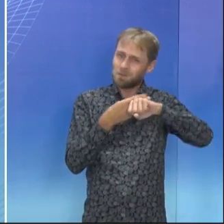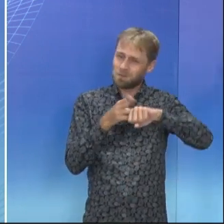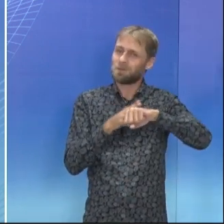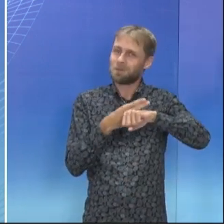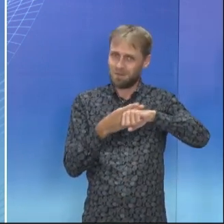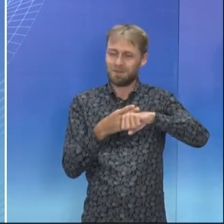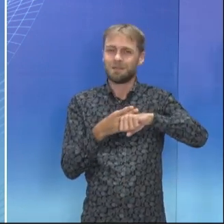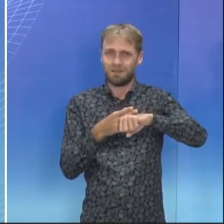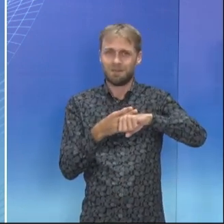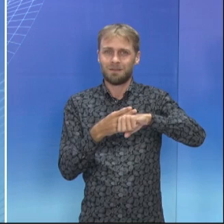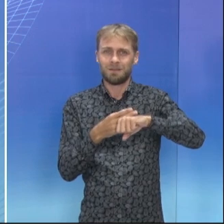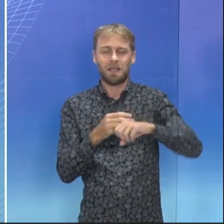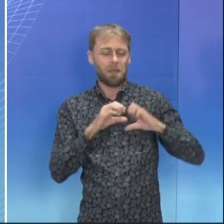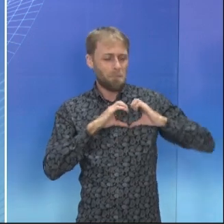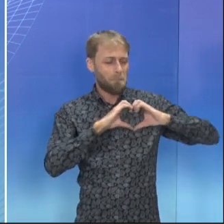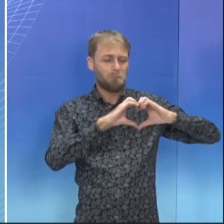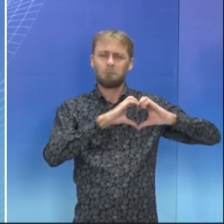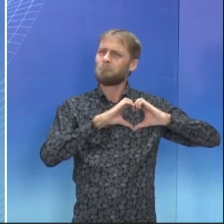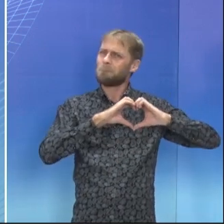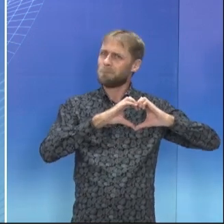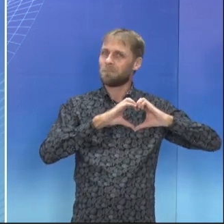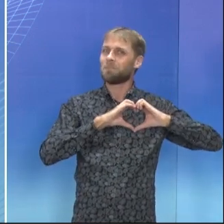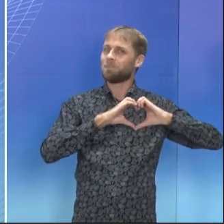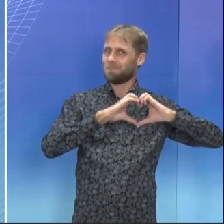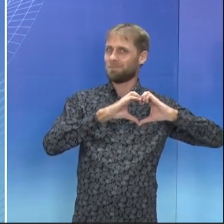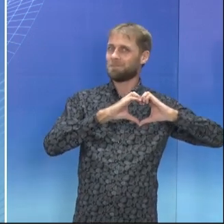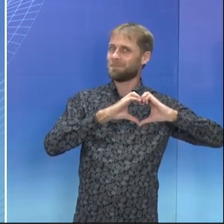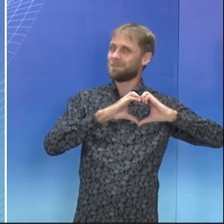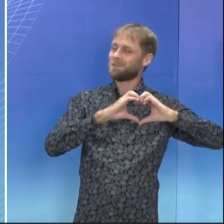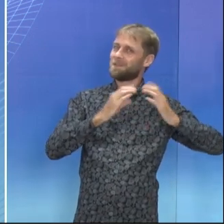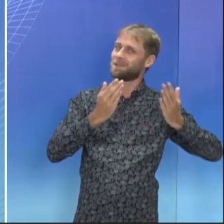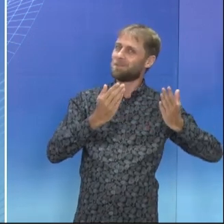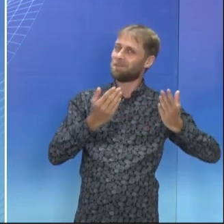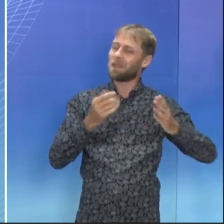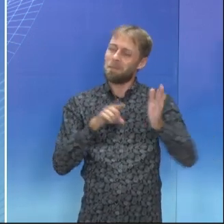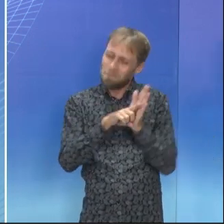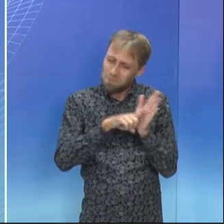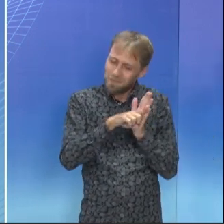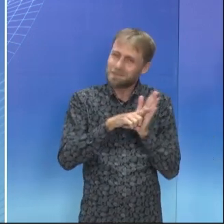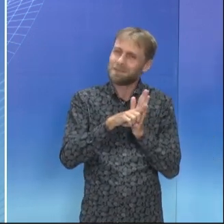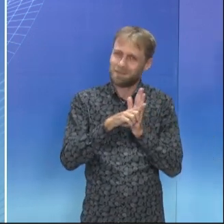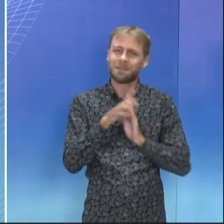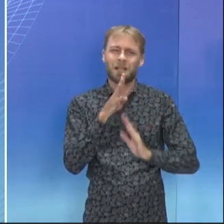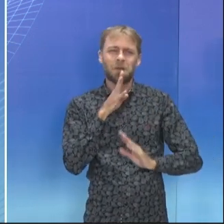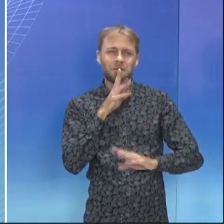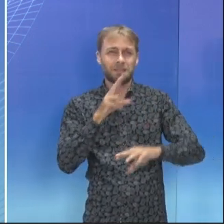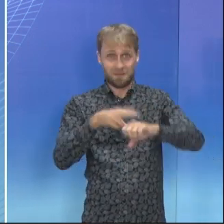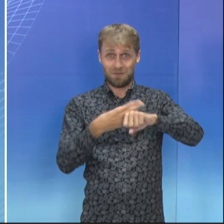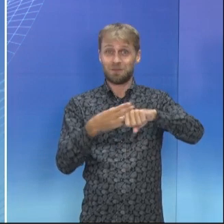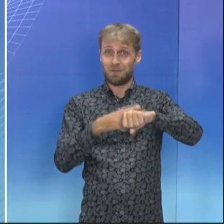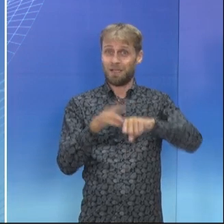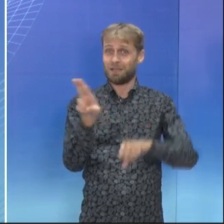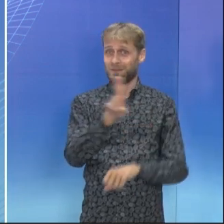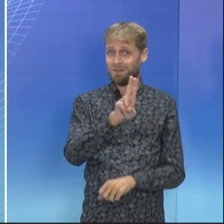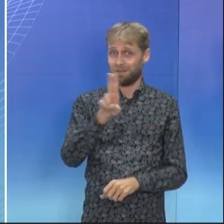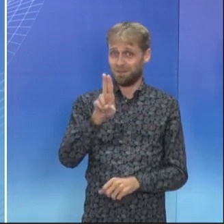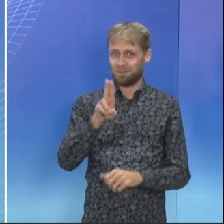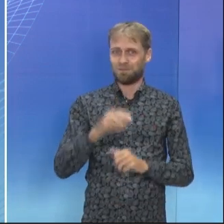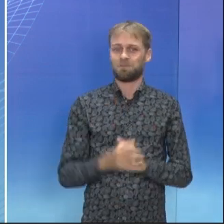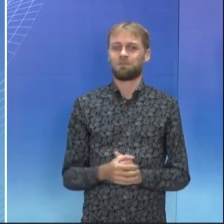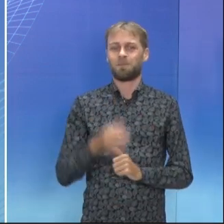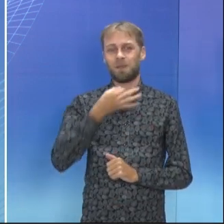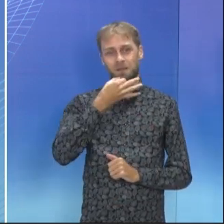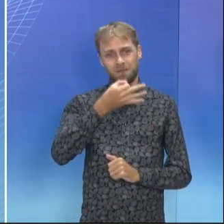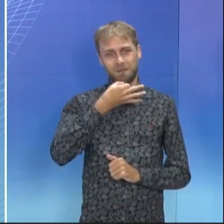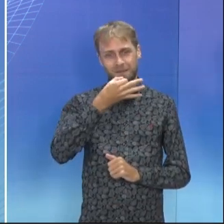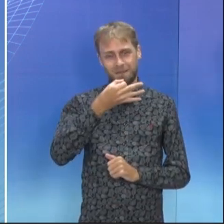sabor de chocolate e que bate, que pulsa. Quem não conhece, dá uma pesquisadinha aí, chocolate, ok?